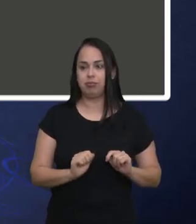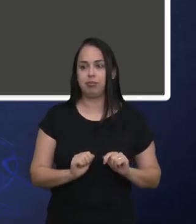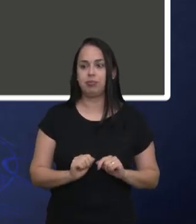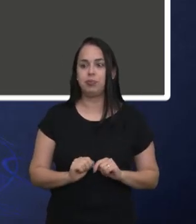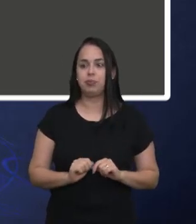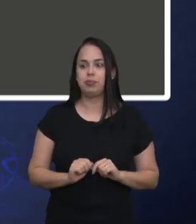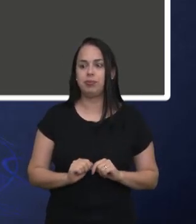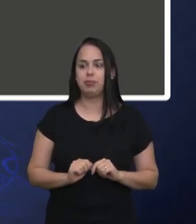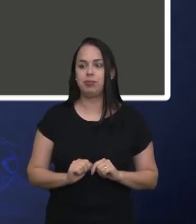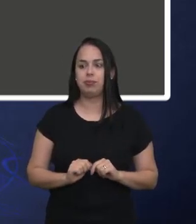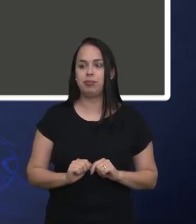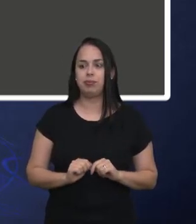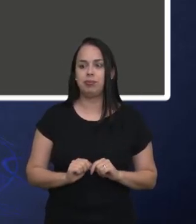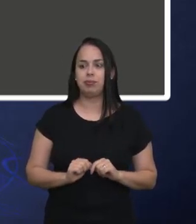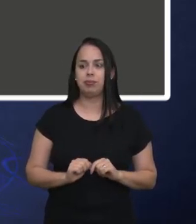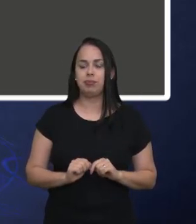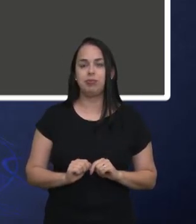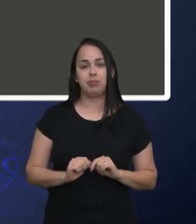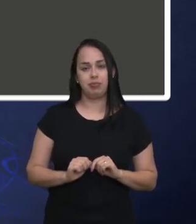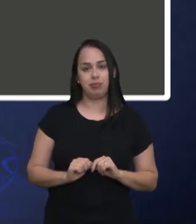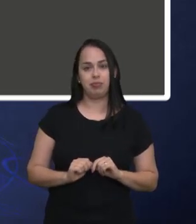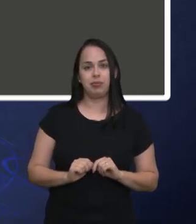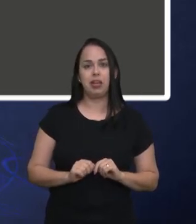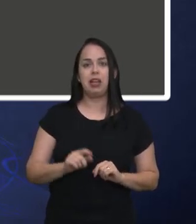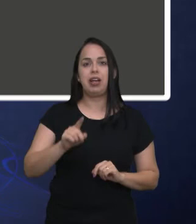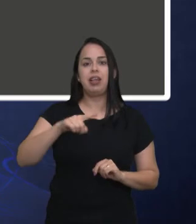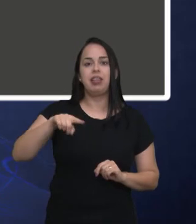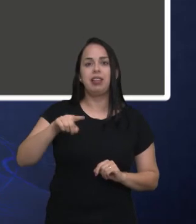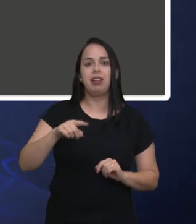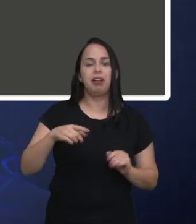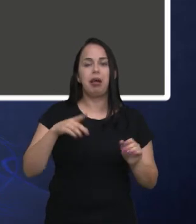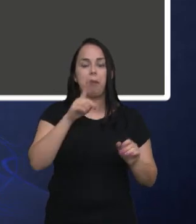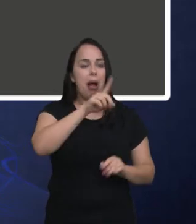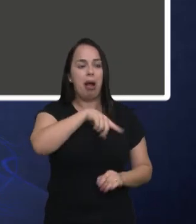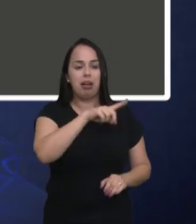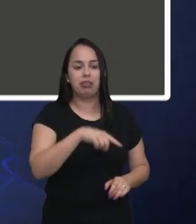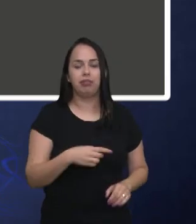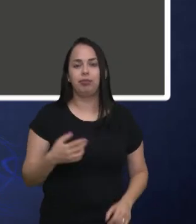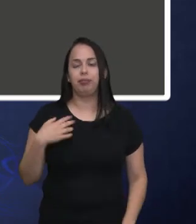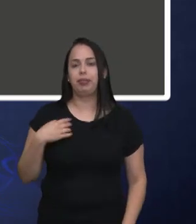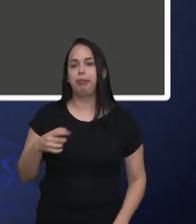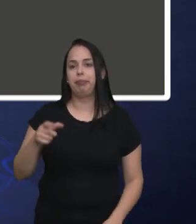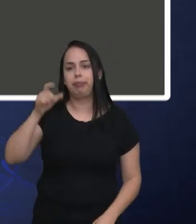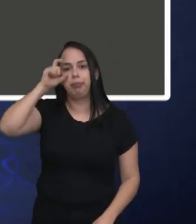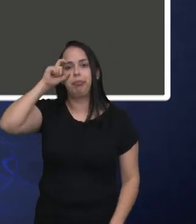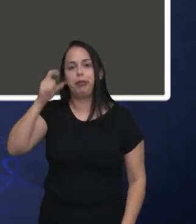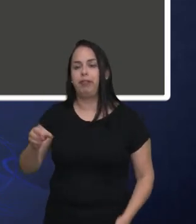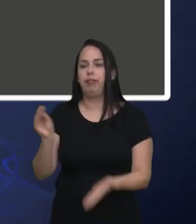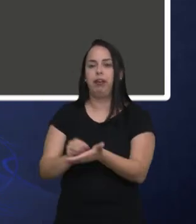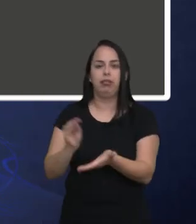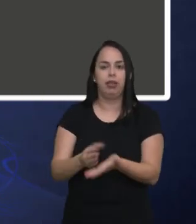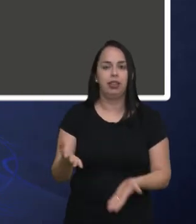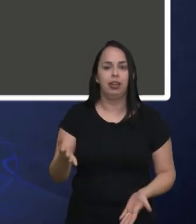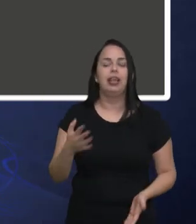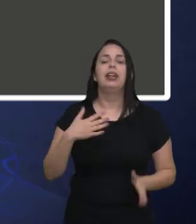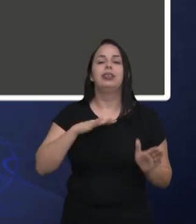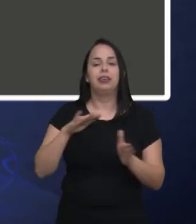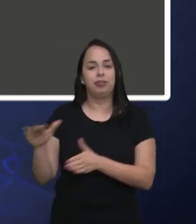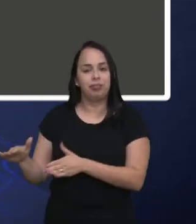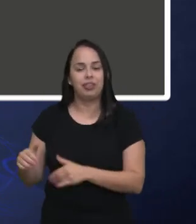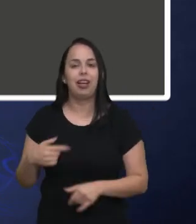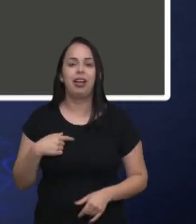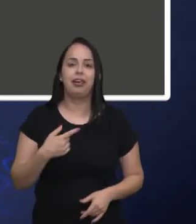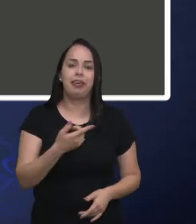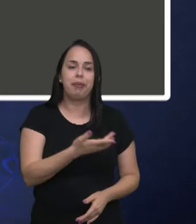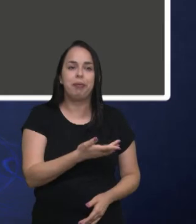olha aqui o que escreveram para derrotar a minha emenda. Putz, estou sem óculos aqui. Para derrotar a minha emenda, eles